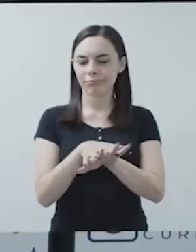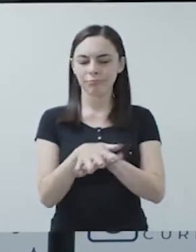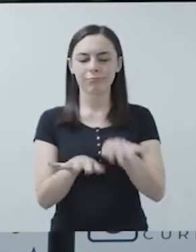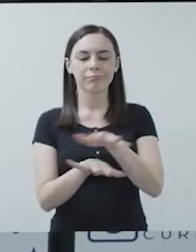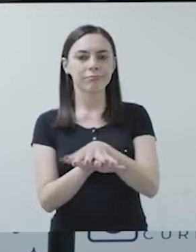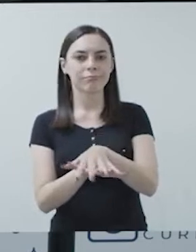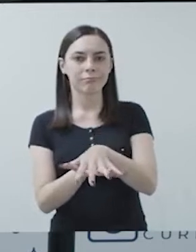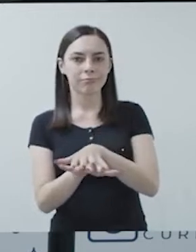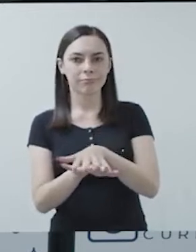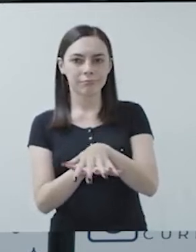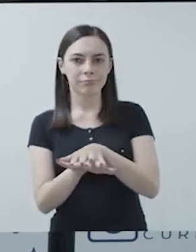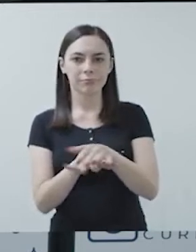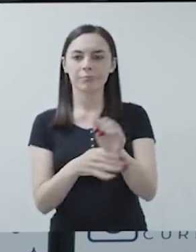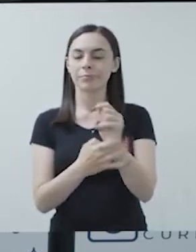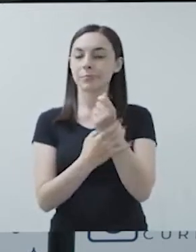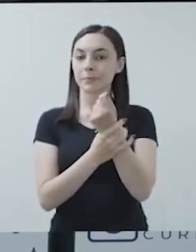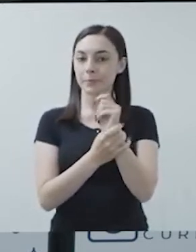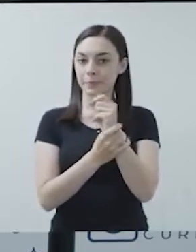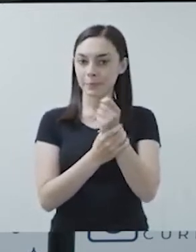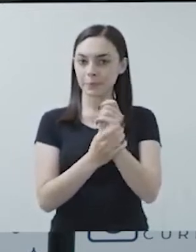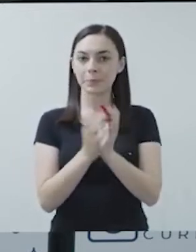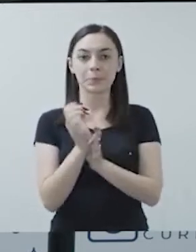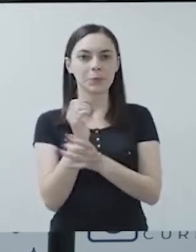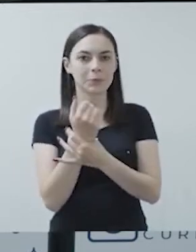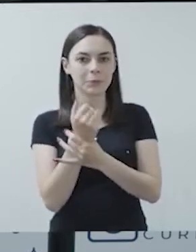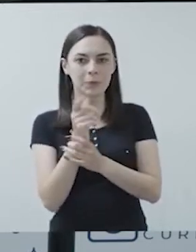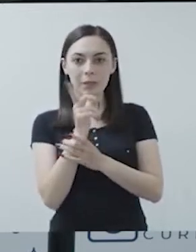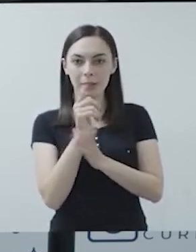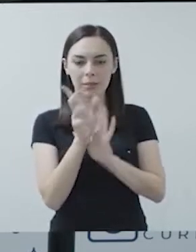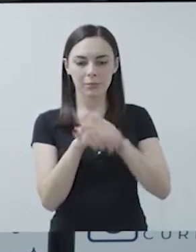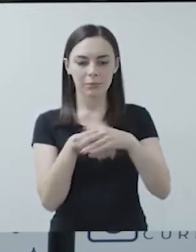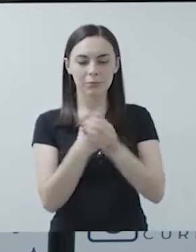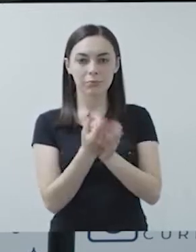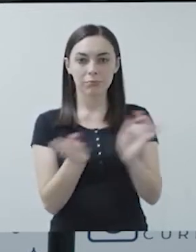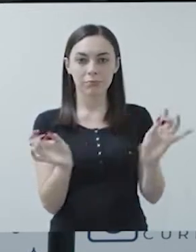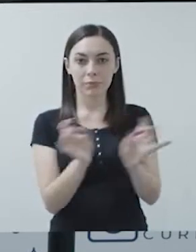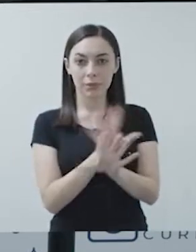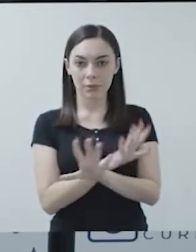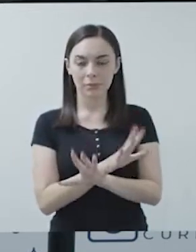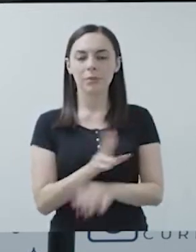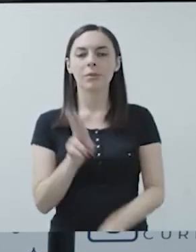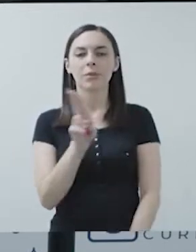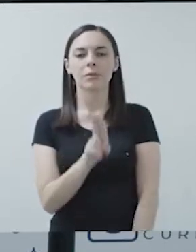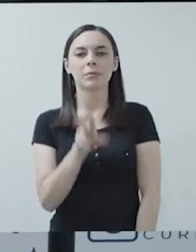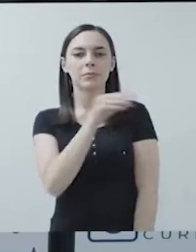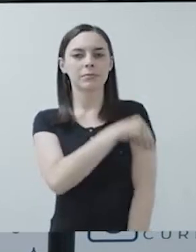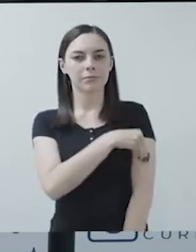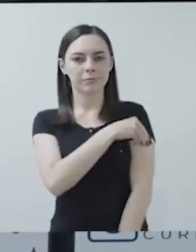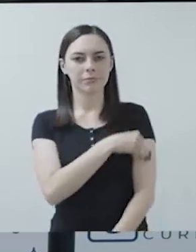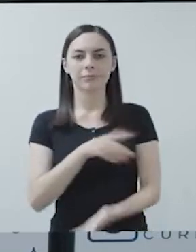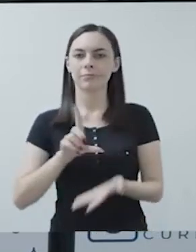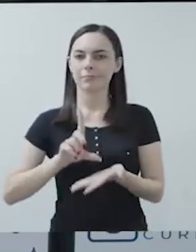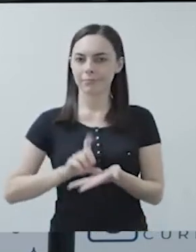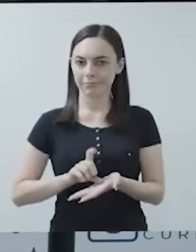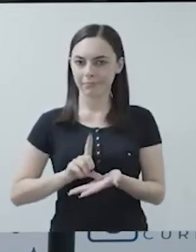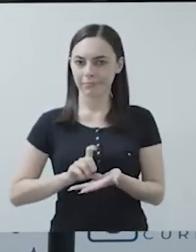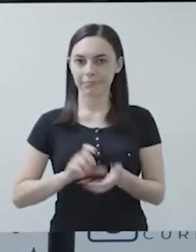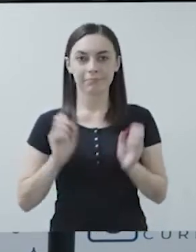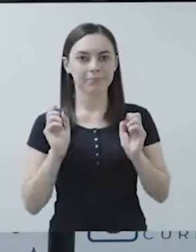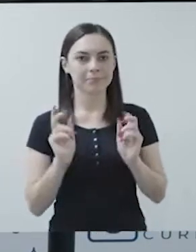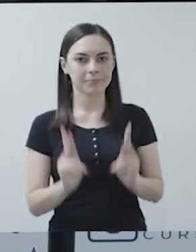os dedos, os punhos, e após a lavagem das mãos, você não pode esquecer do álcool em gel,